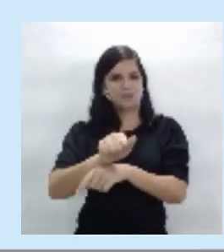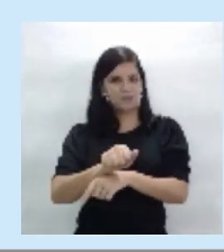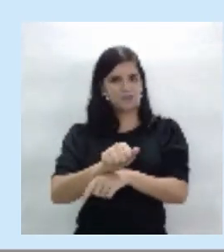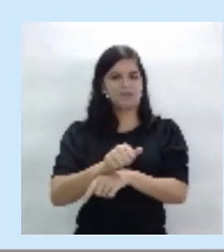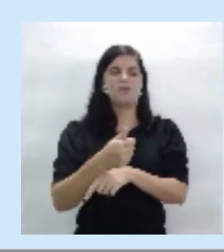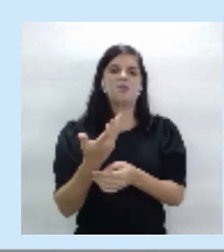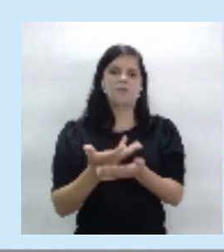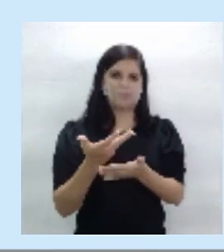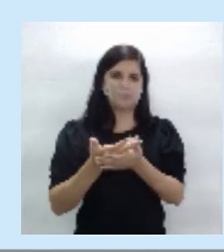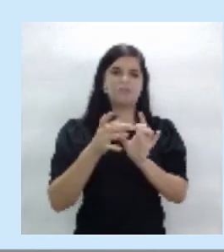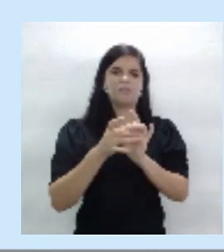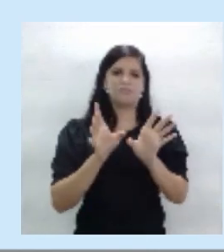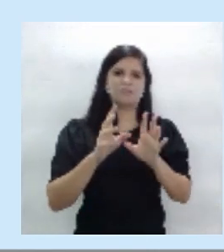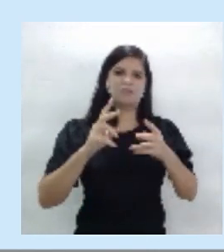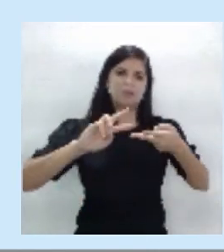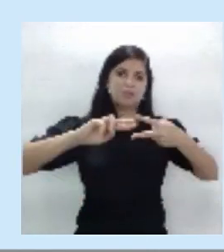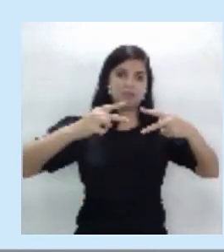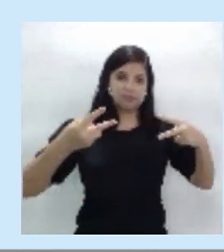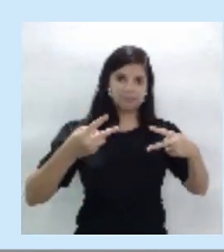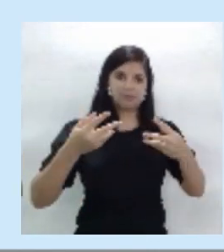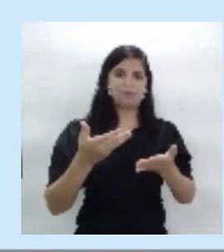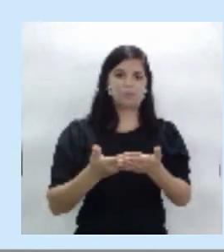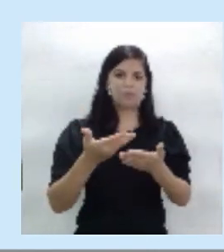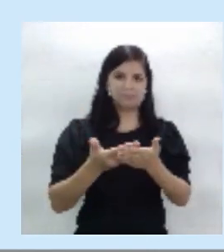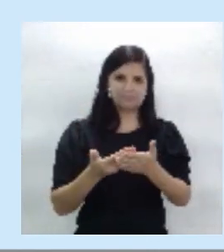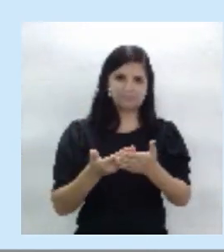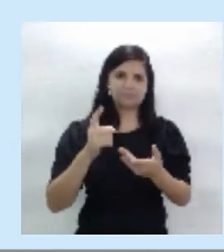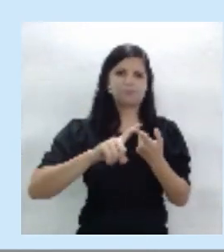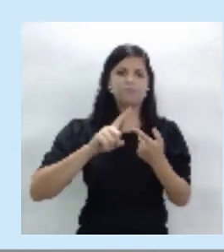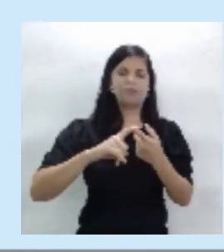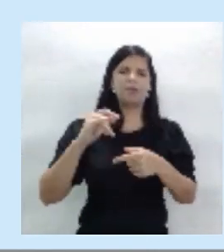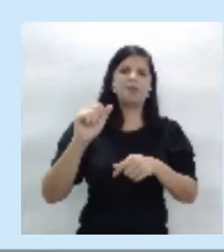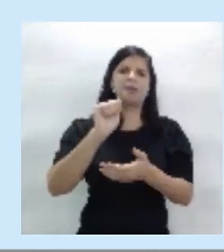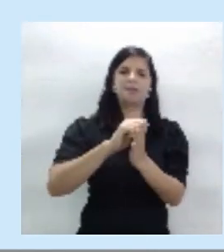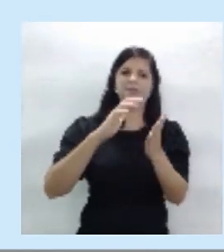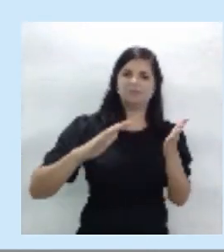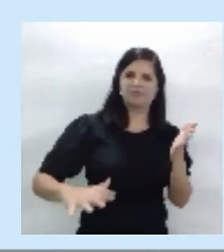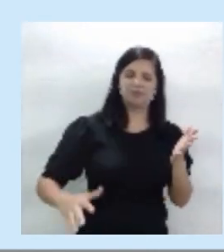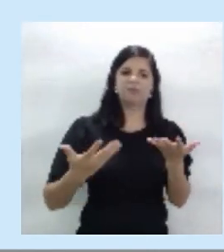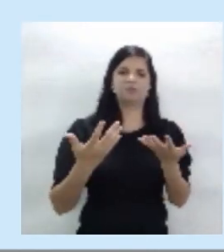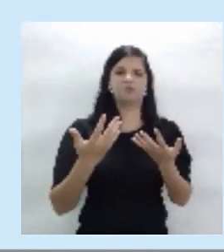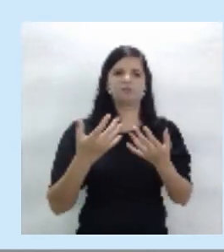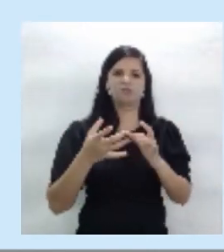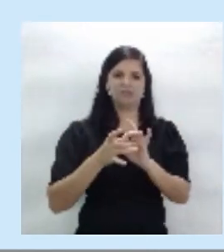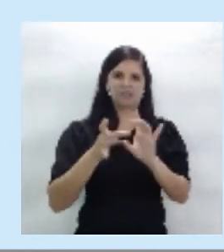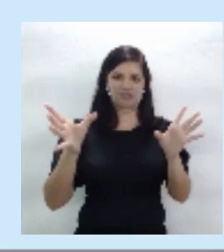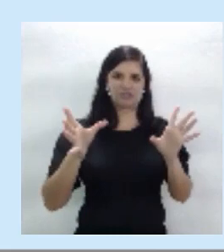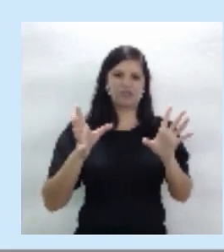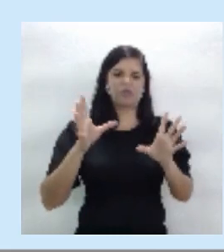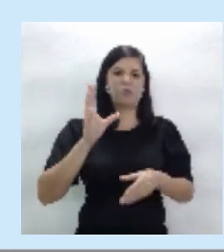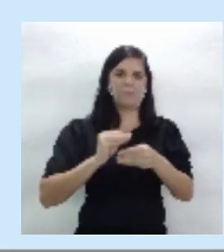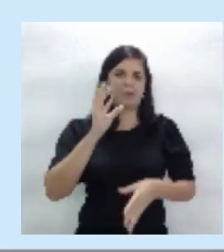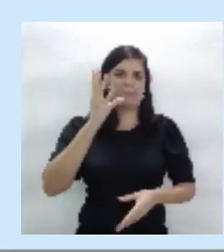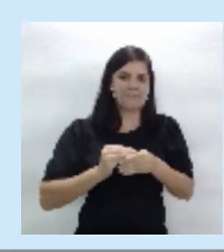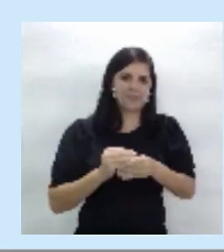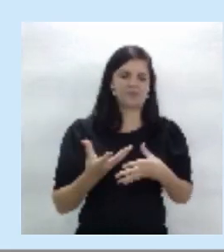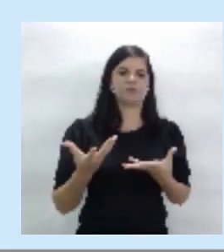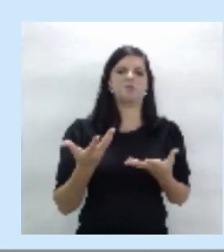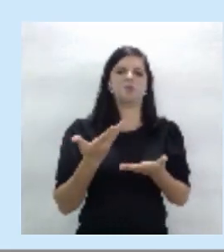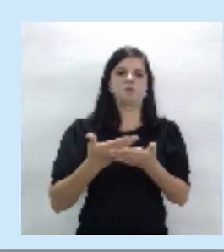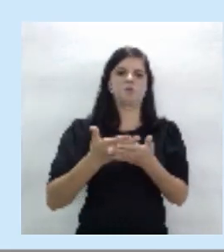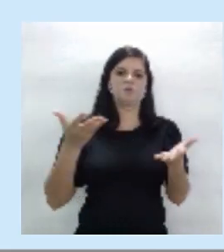está disponível essa aula, um link para essa aula, né, novamente, e também algumas atividades que deixamos lá para